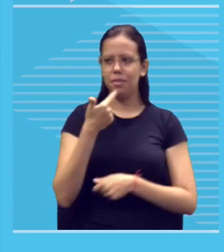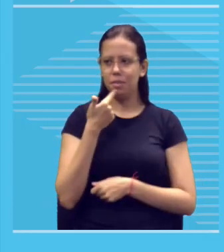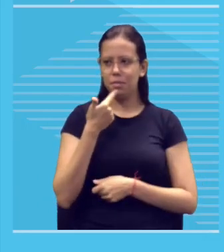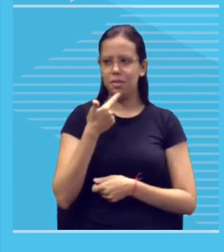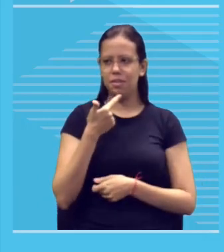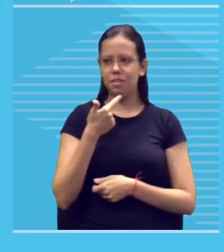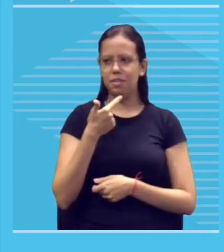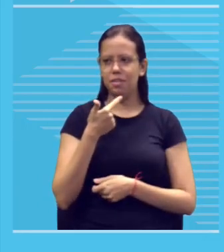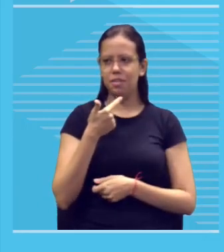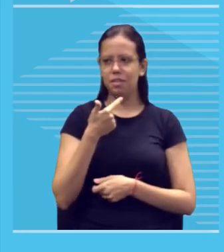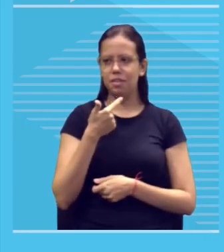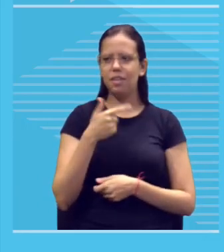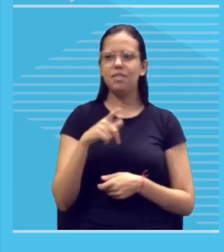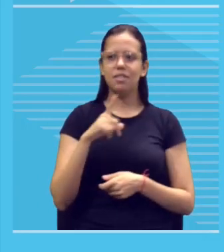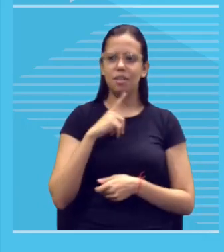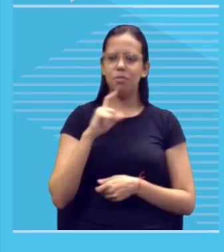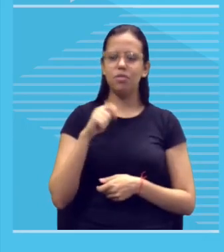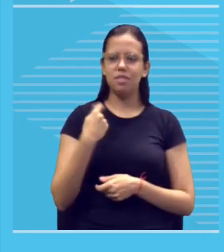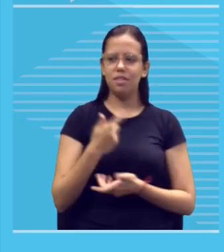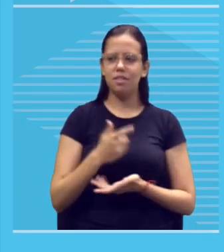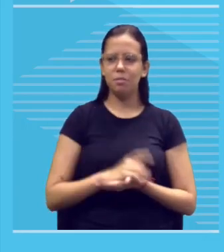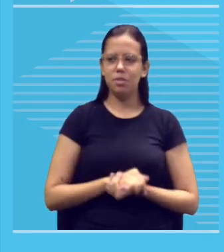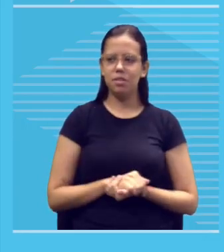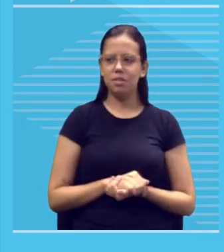4 + 4 8